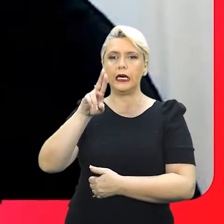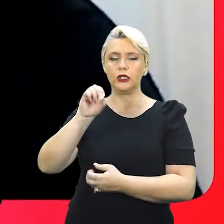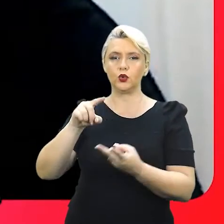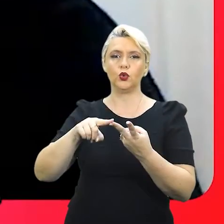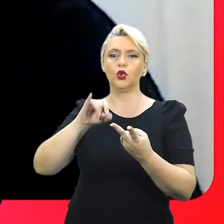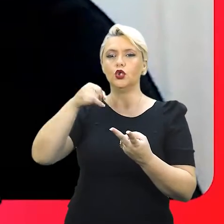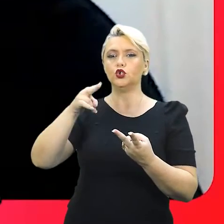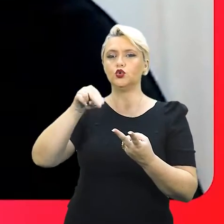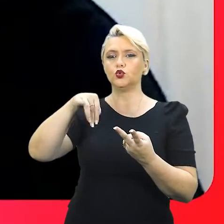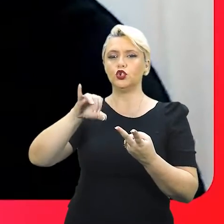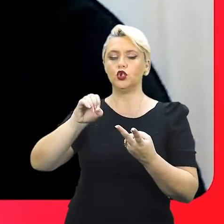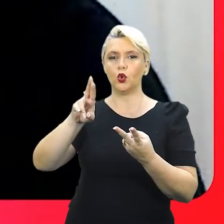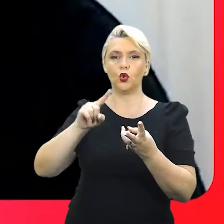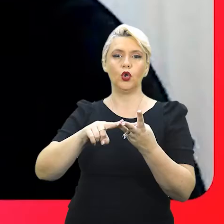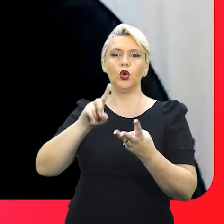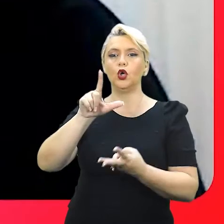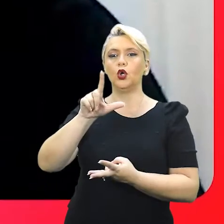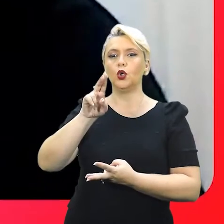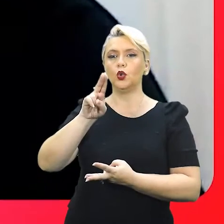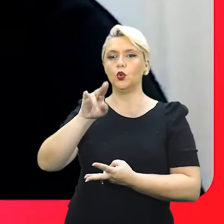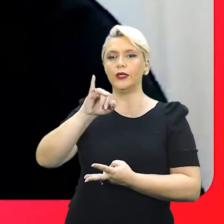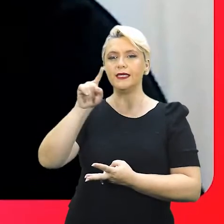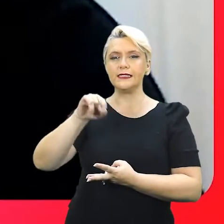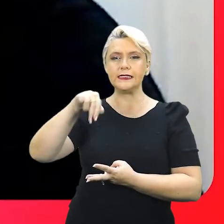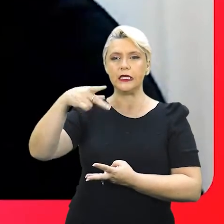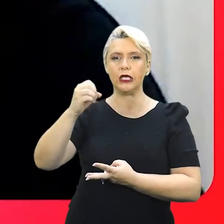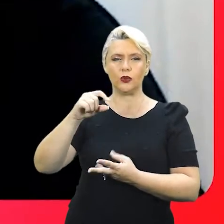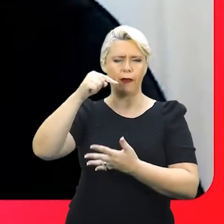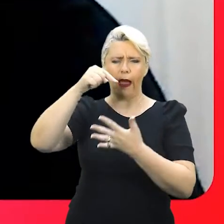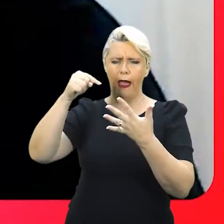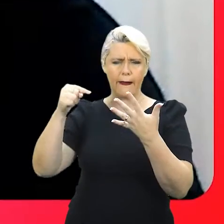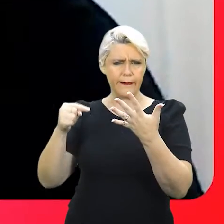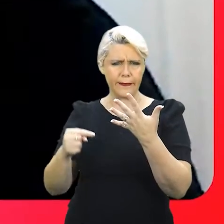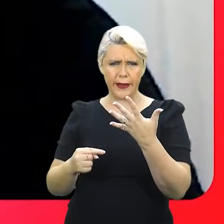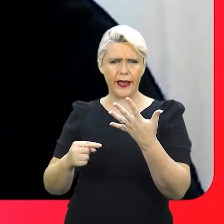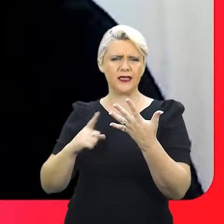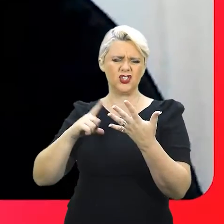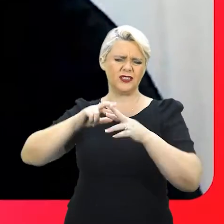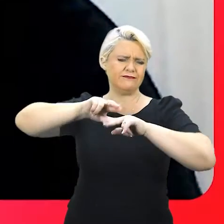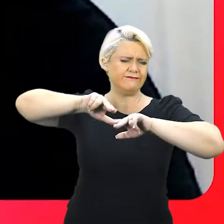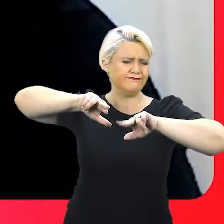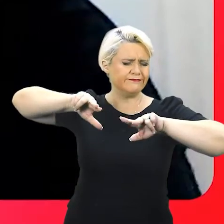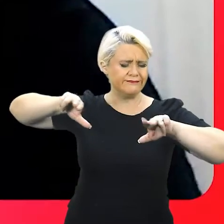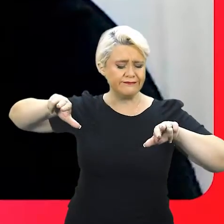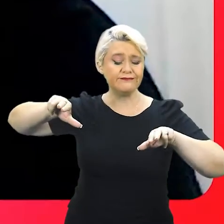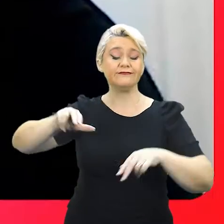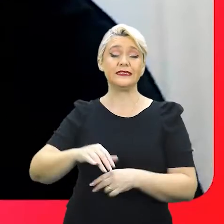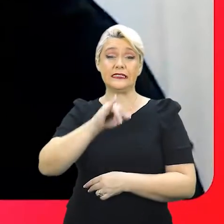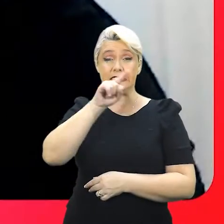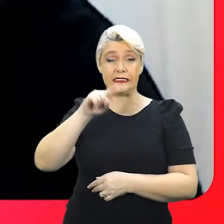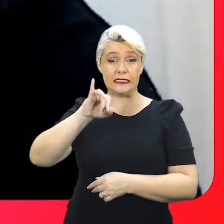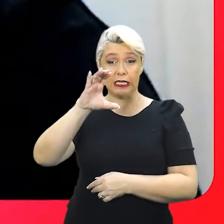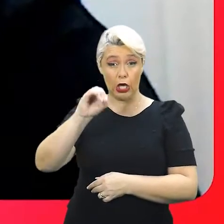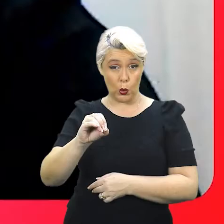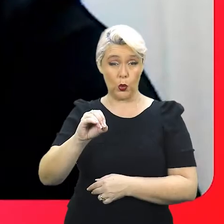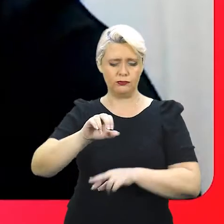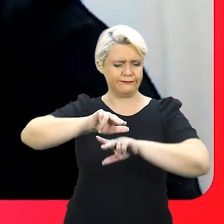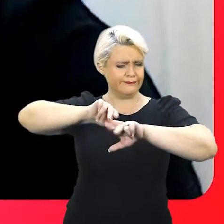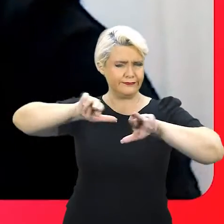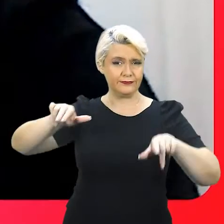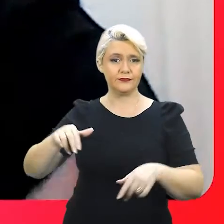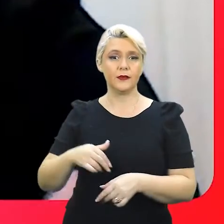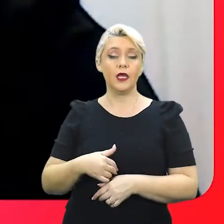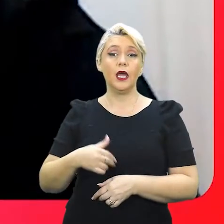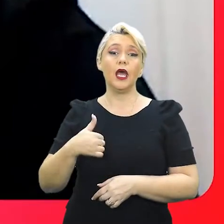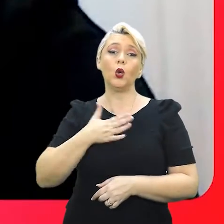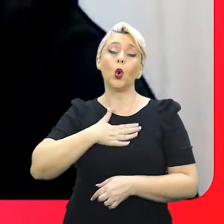Júnior, Luizinho, Oscar, Cerezo, Falcão, Sócrates, Zico. Eu só